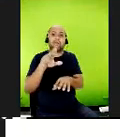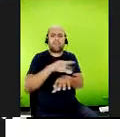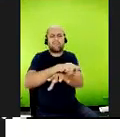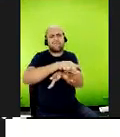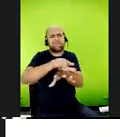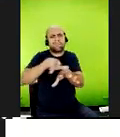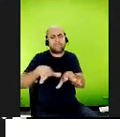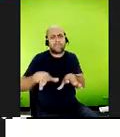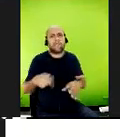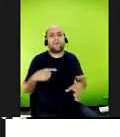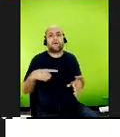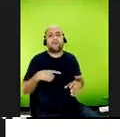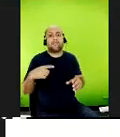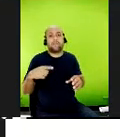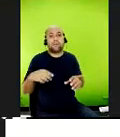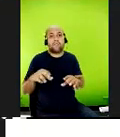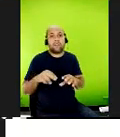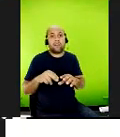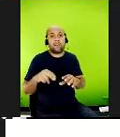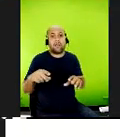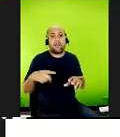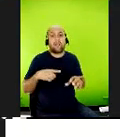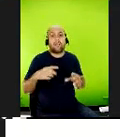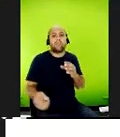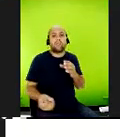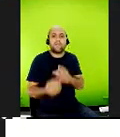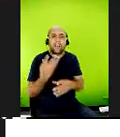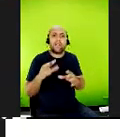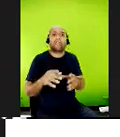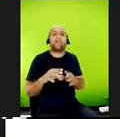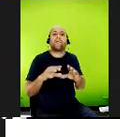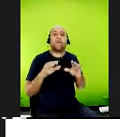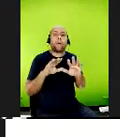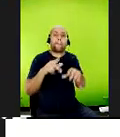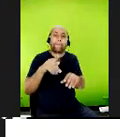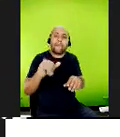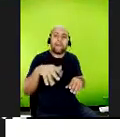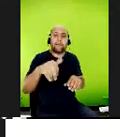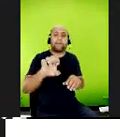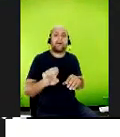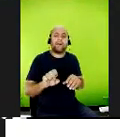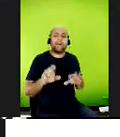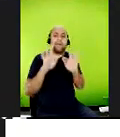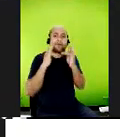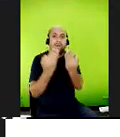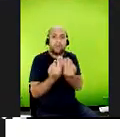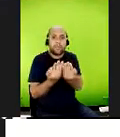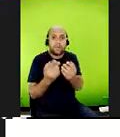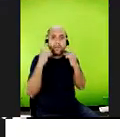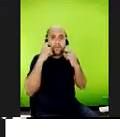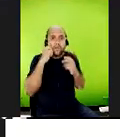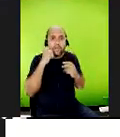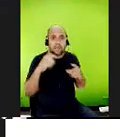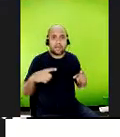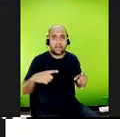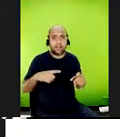criado com pai e mãe os mesmos ou numa instituição ou com uma família efetiva não importa a gente tem uma bagagem uma história